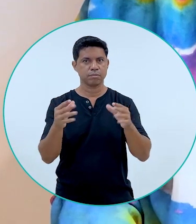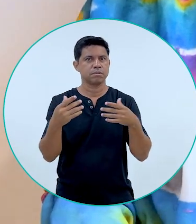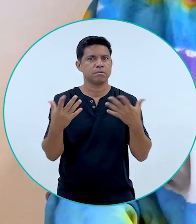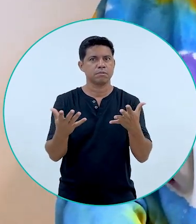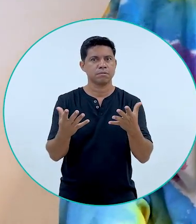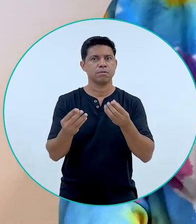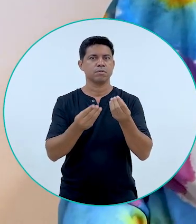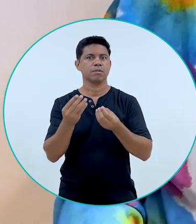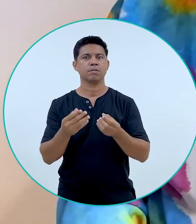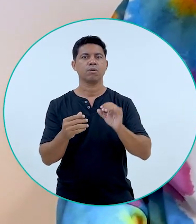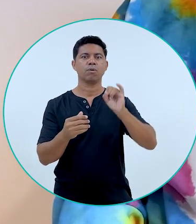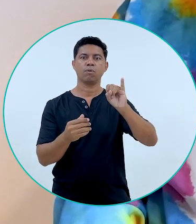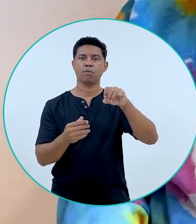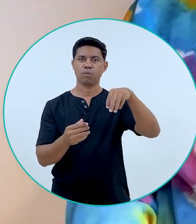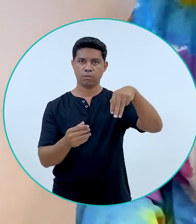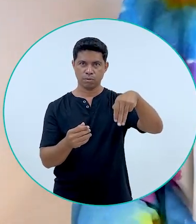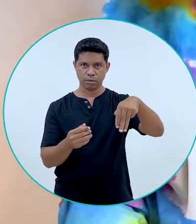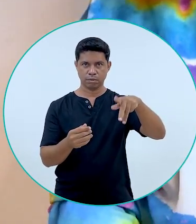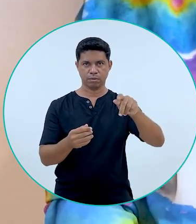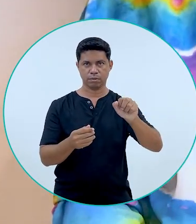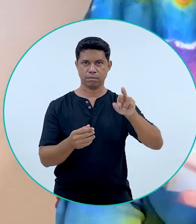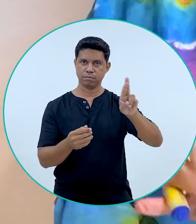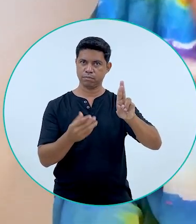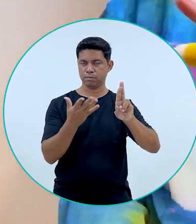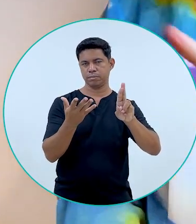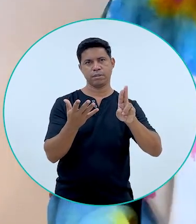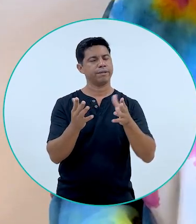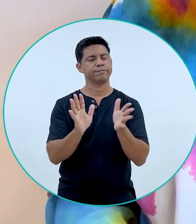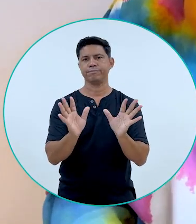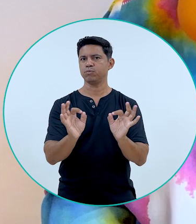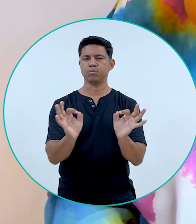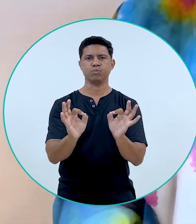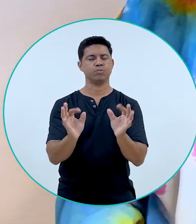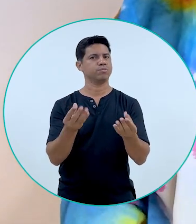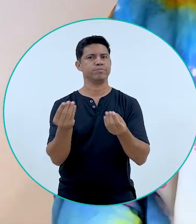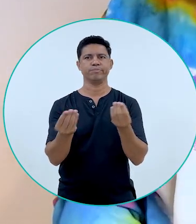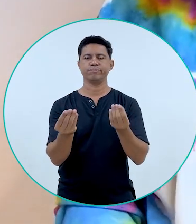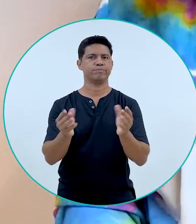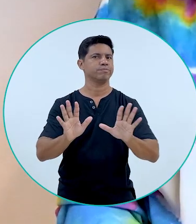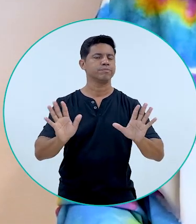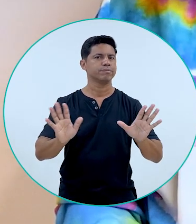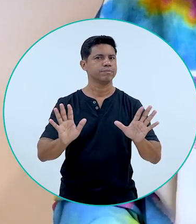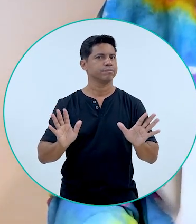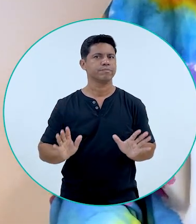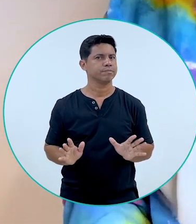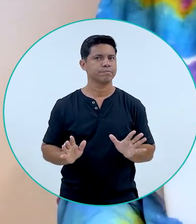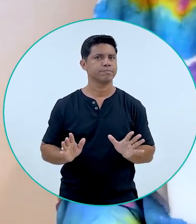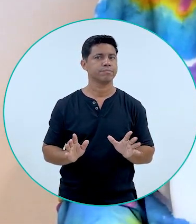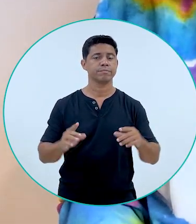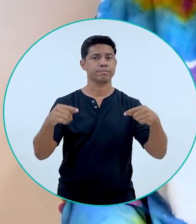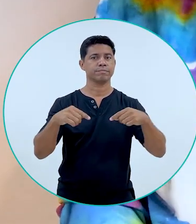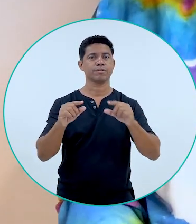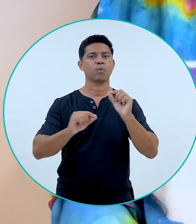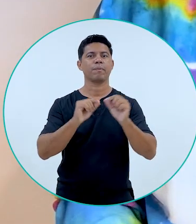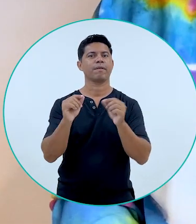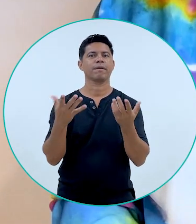com um lado ímpar de lados, aí não dá. Gente, aí pra eles não dá mesmo, pra ele não tem vez aqui, a gente não